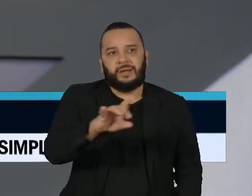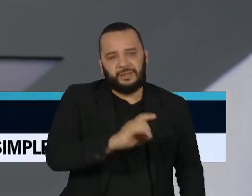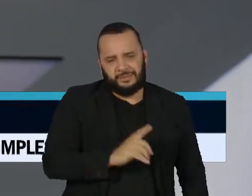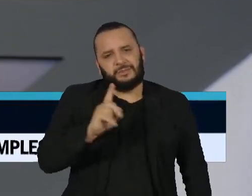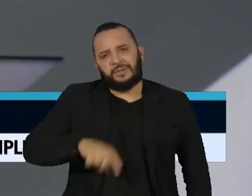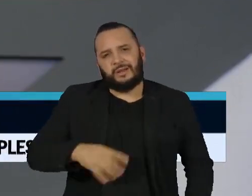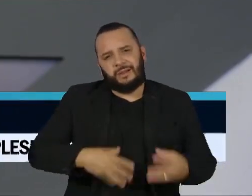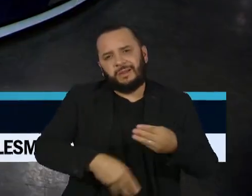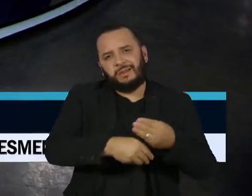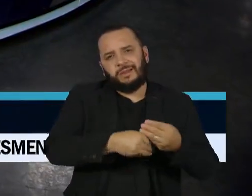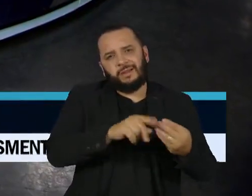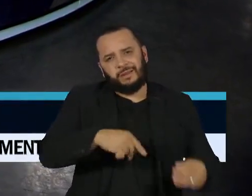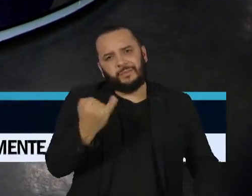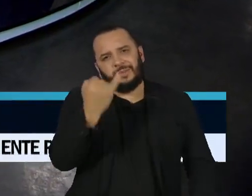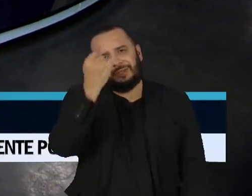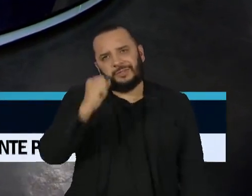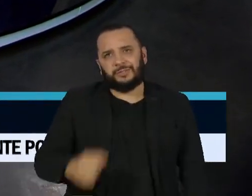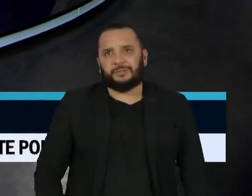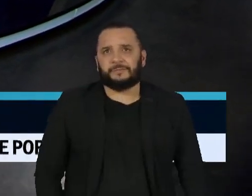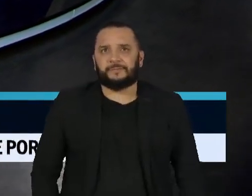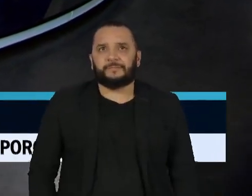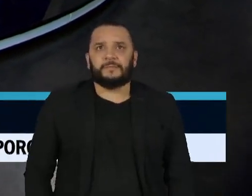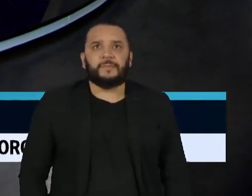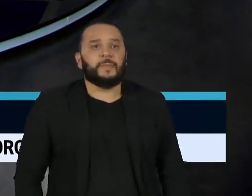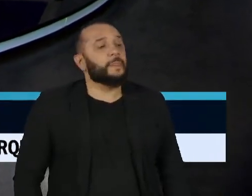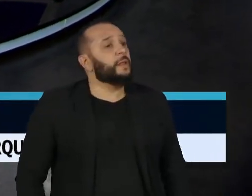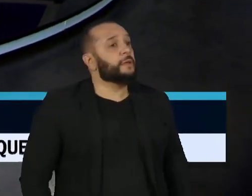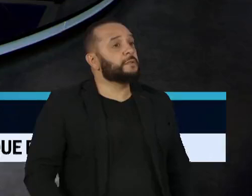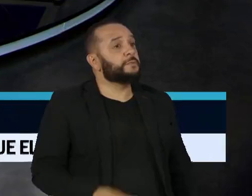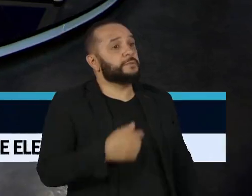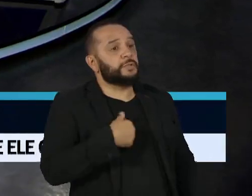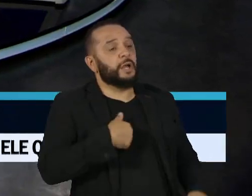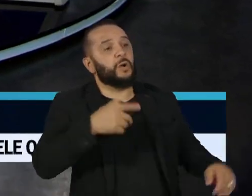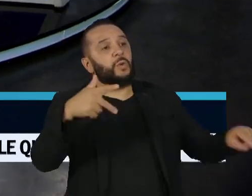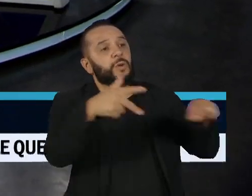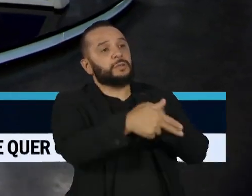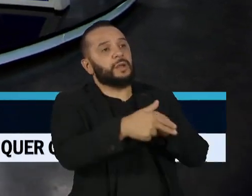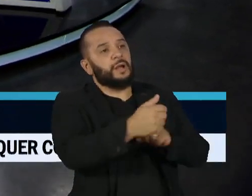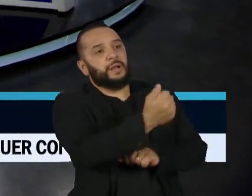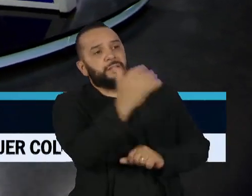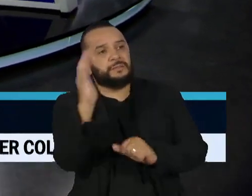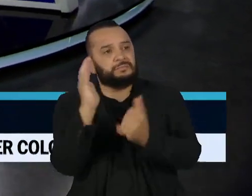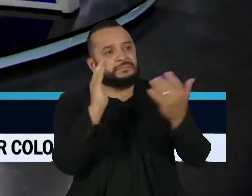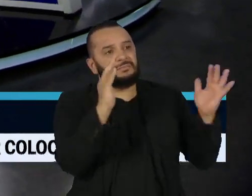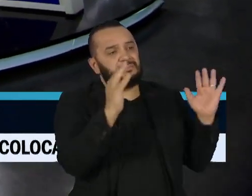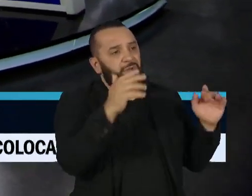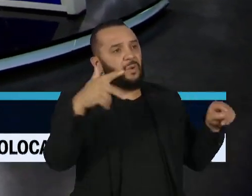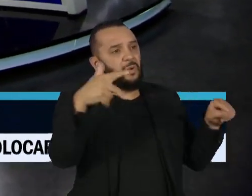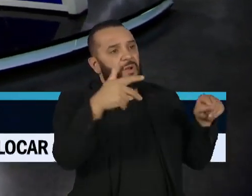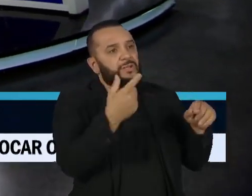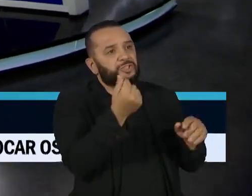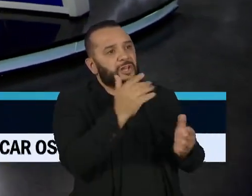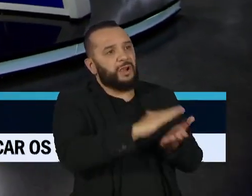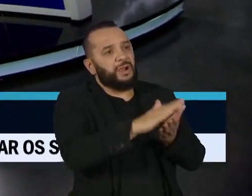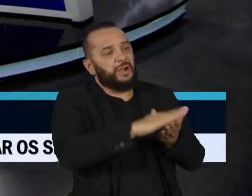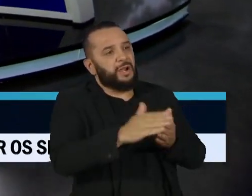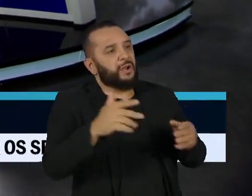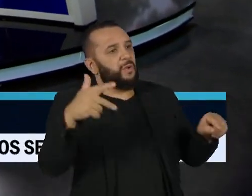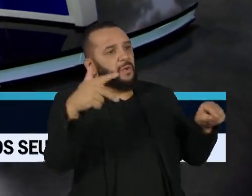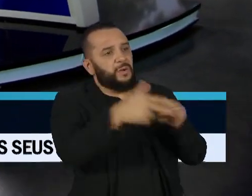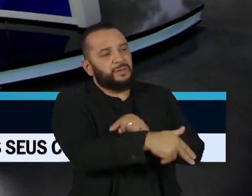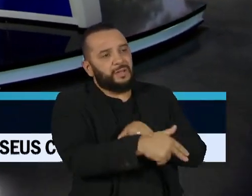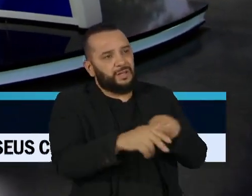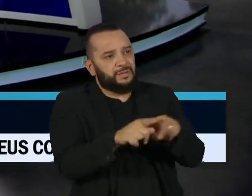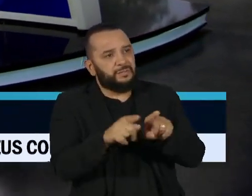instrumento importante. E Vila, cortar recursos, né, das pastas do meio ambiente e da cultura não vai contra todo o discurso